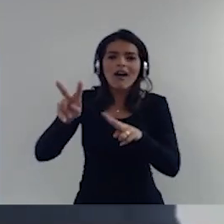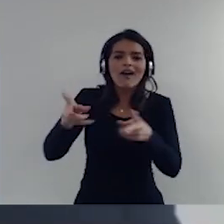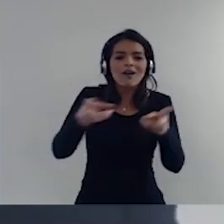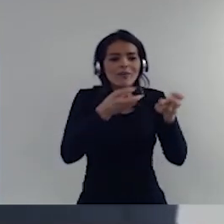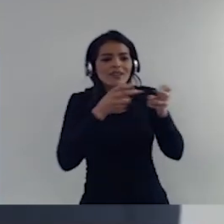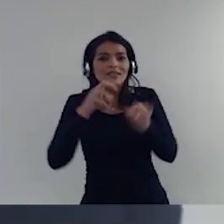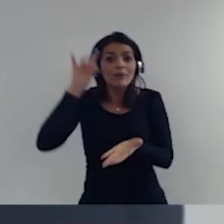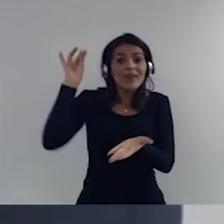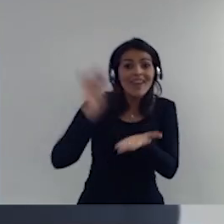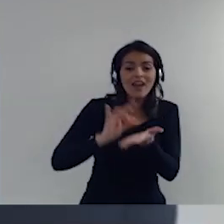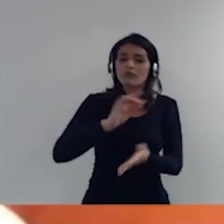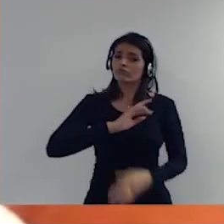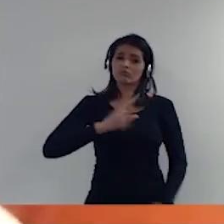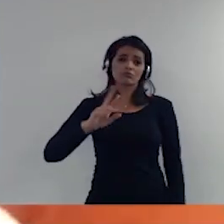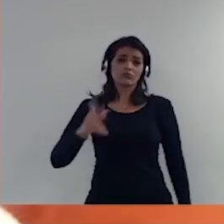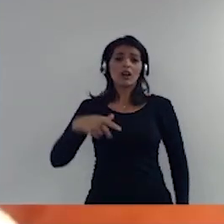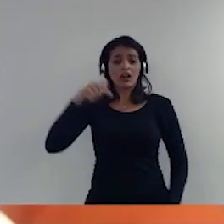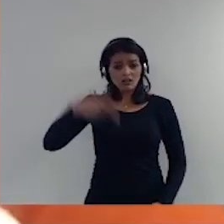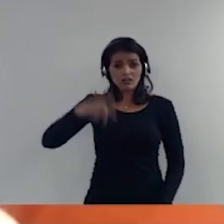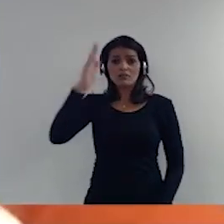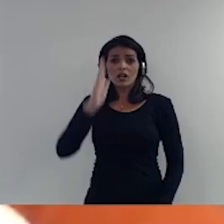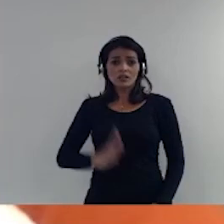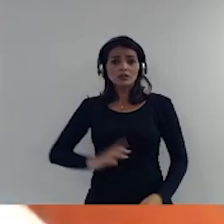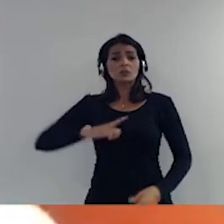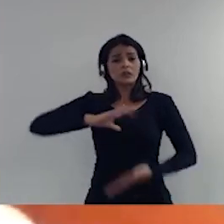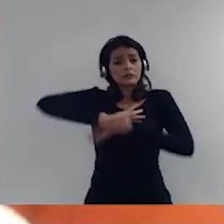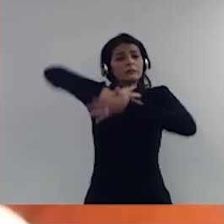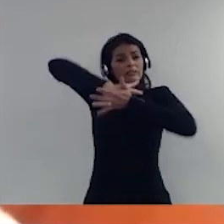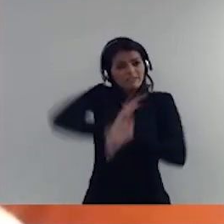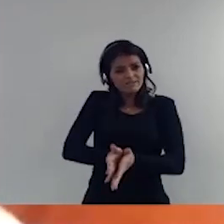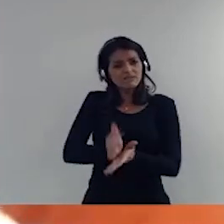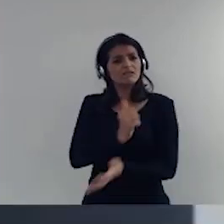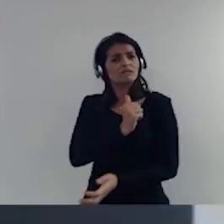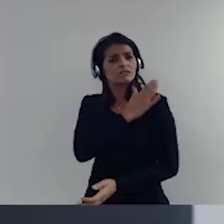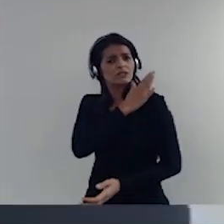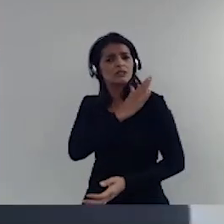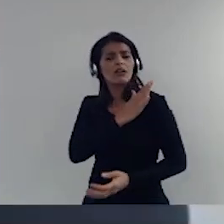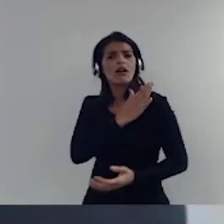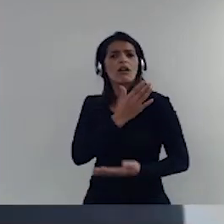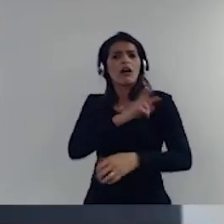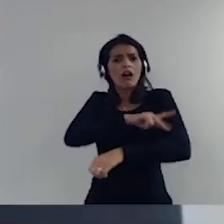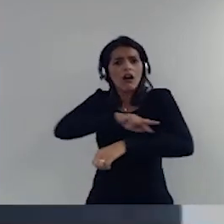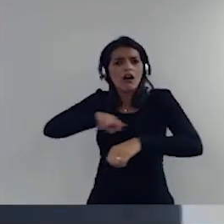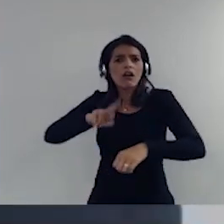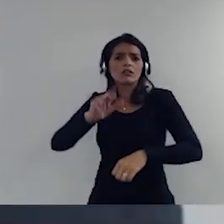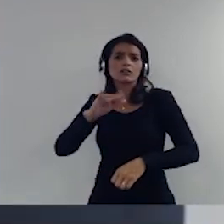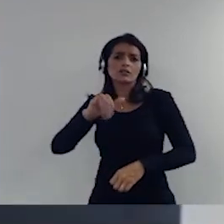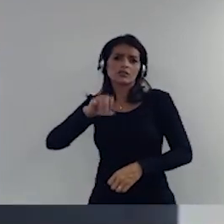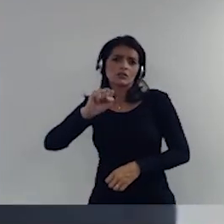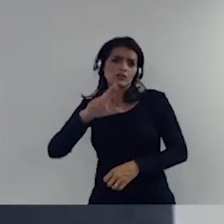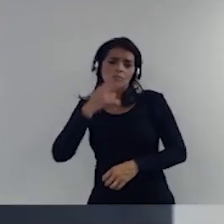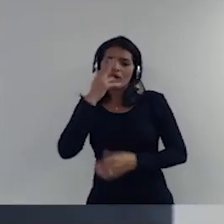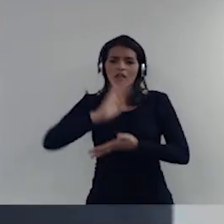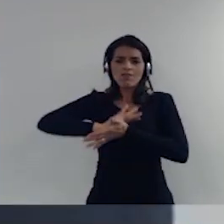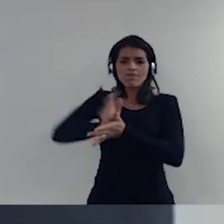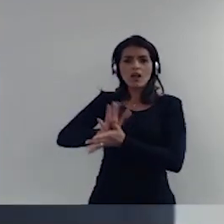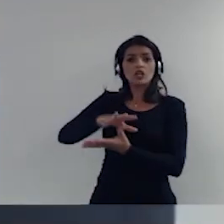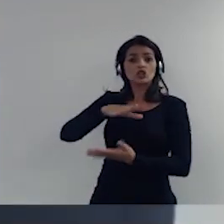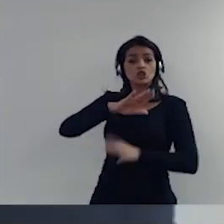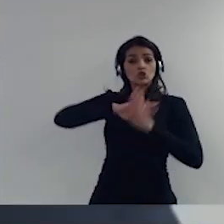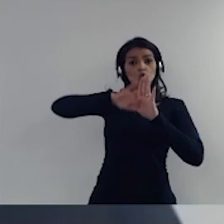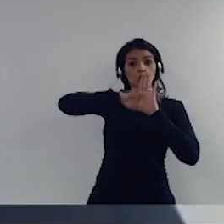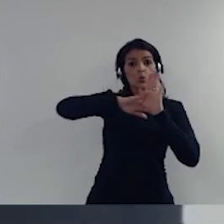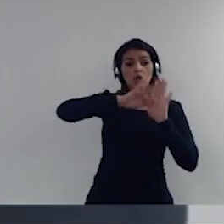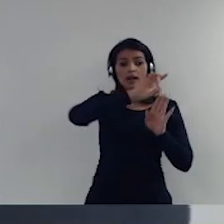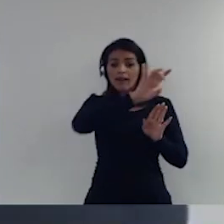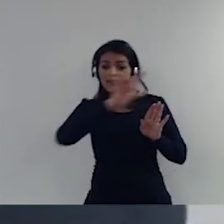gente vive num país com um racismo estrutural que forja as nossas subjetividades. A gente vive um país em que tem